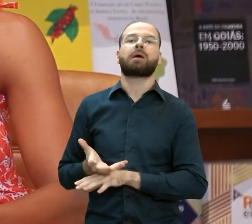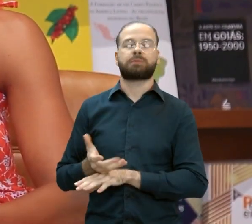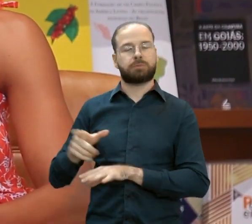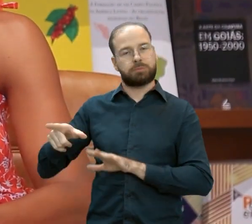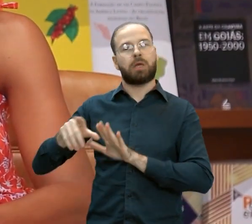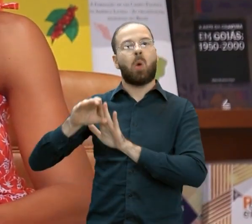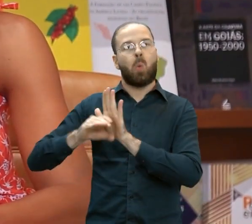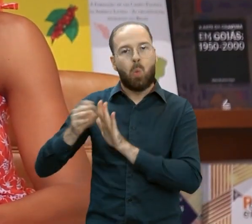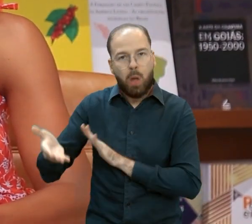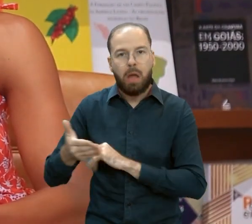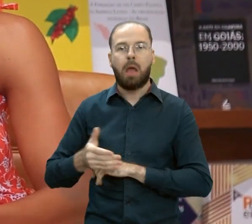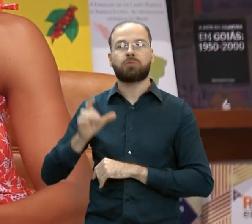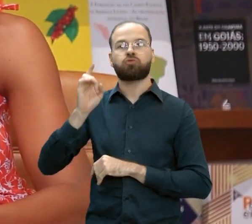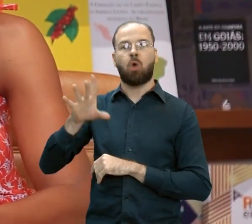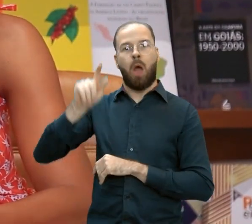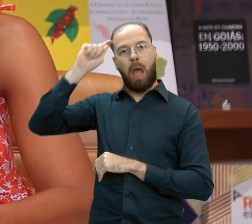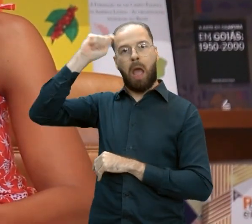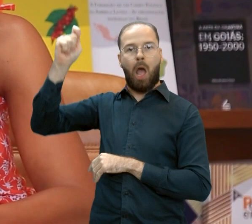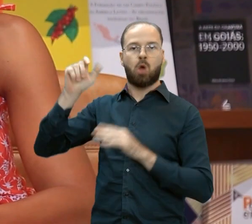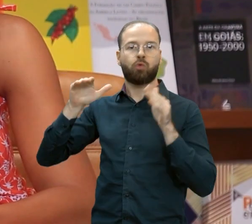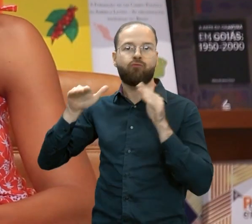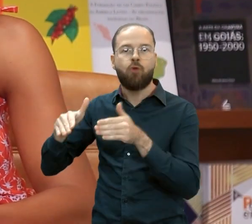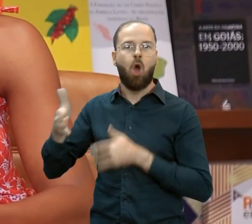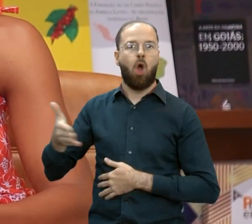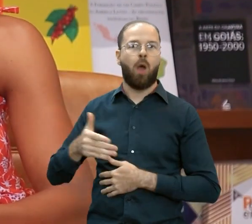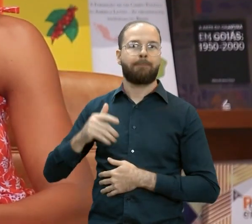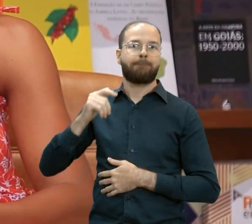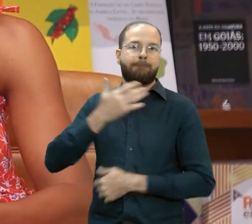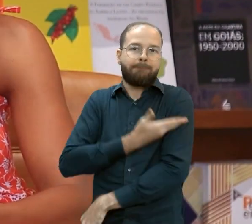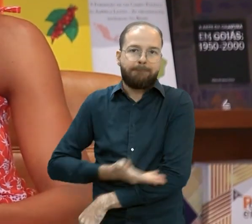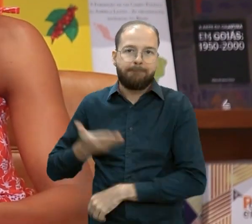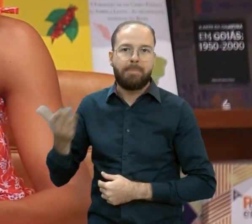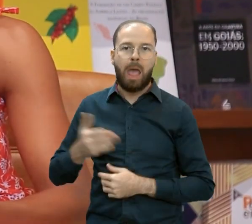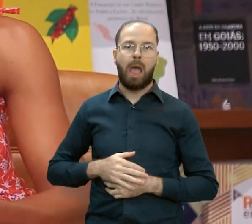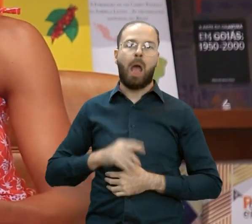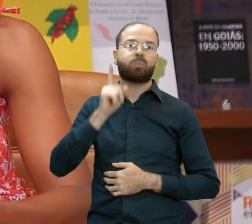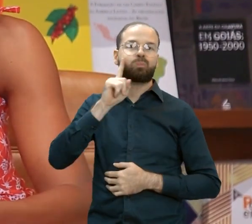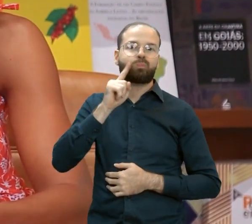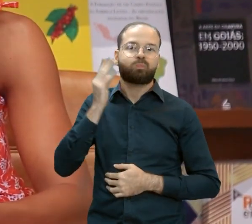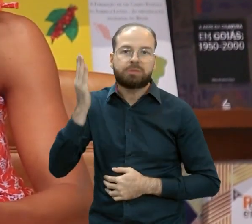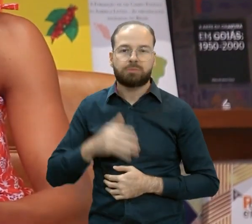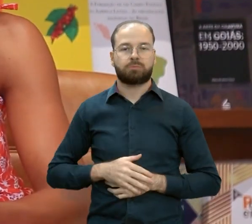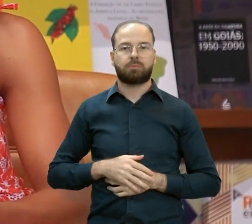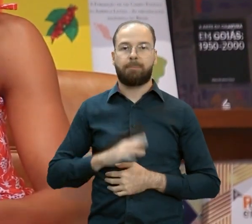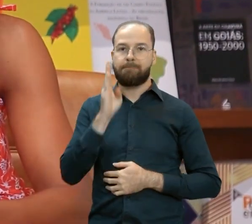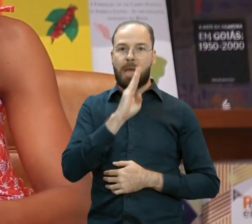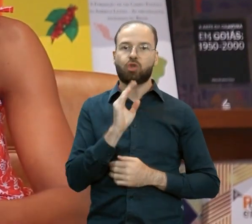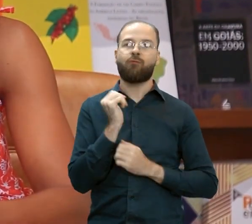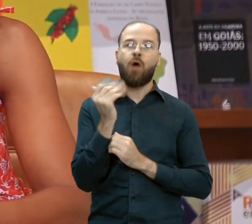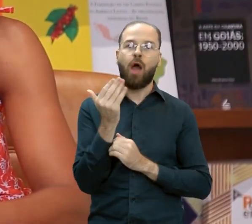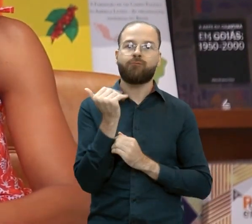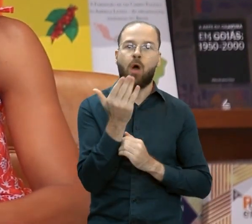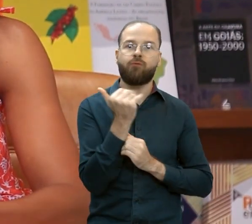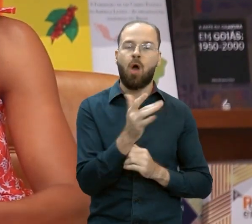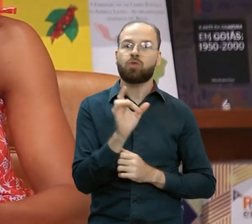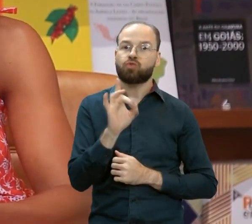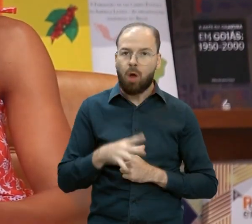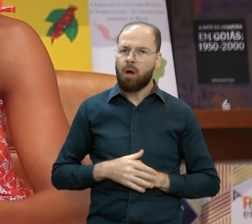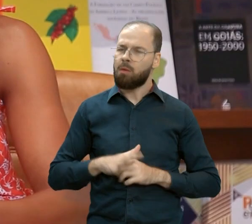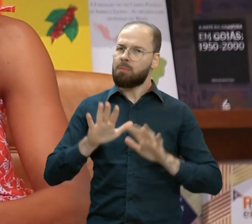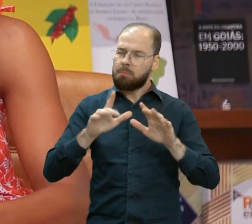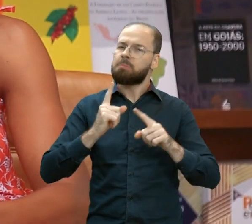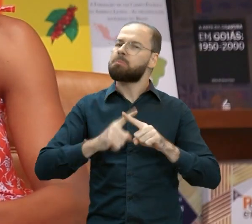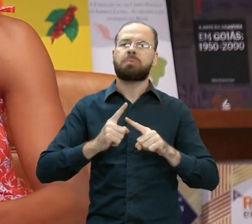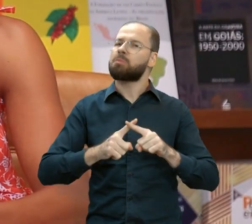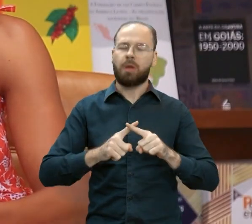autor, geralmente branco, fora dos Estados Unidos, fora do Brasil. Então, por que a gente às vezes não pega os conhecimentos locais, dos